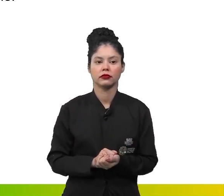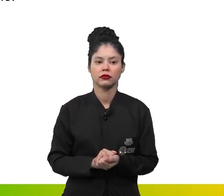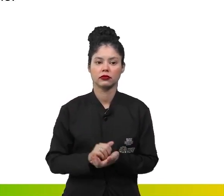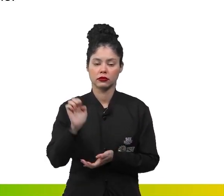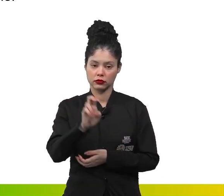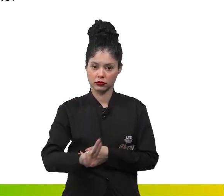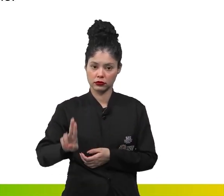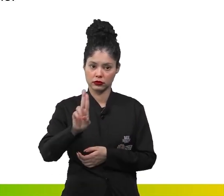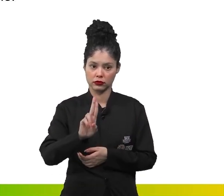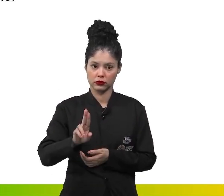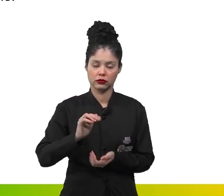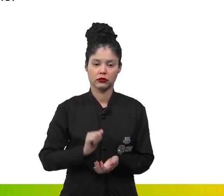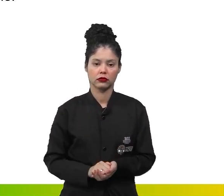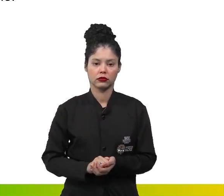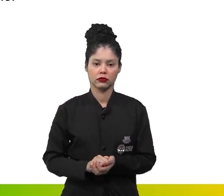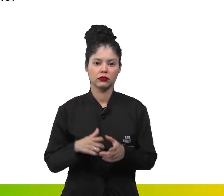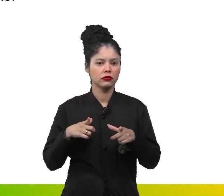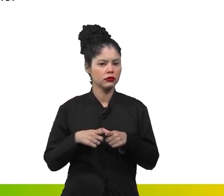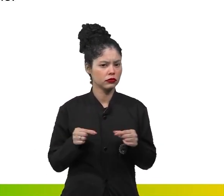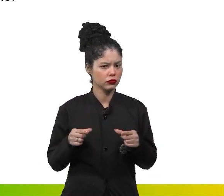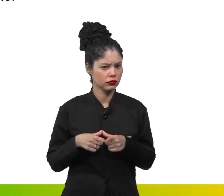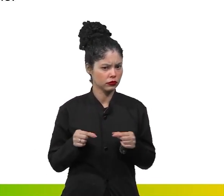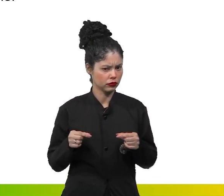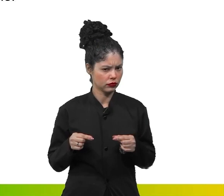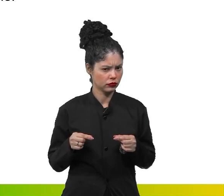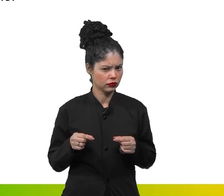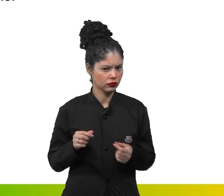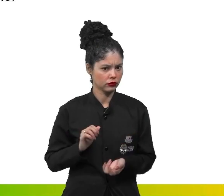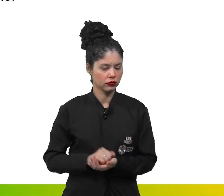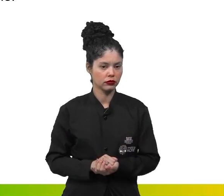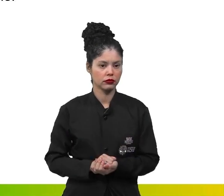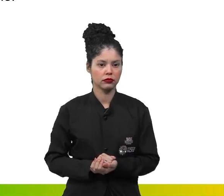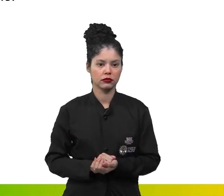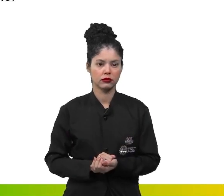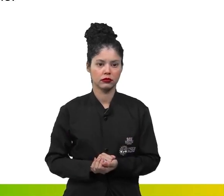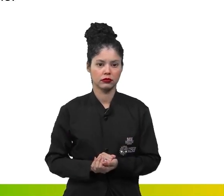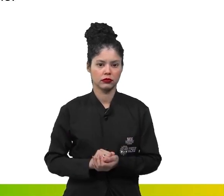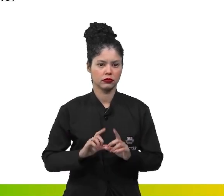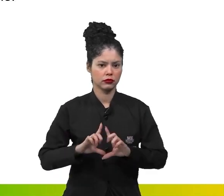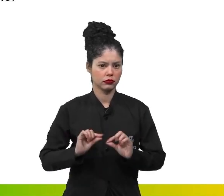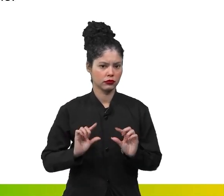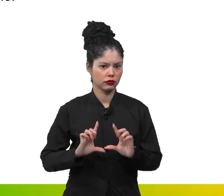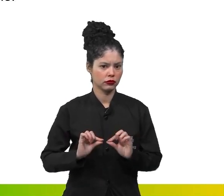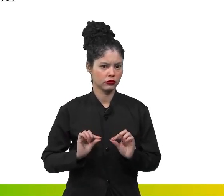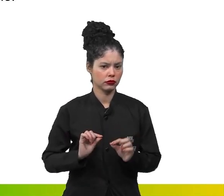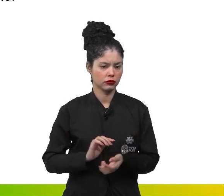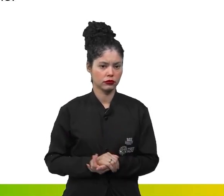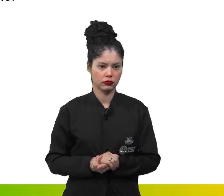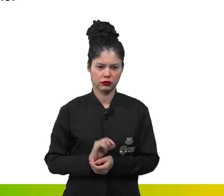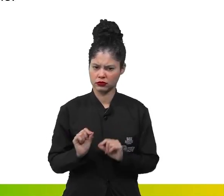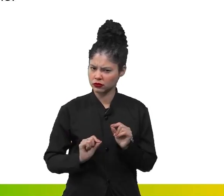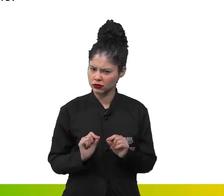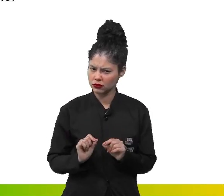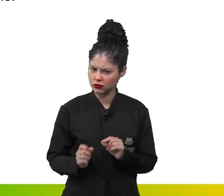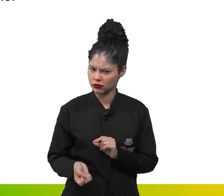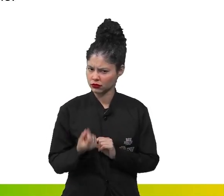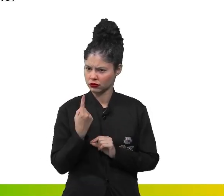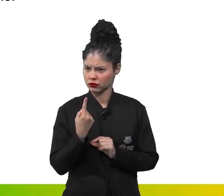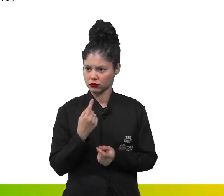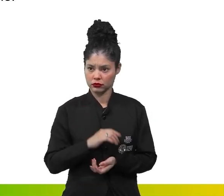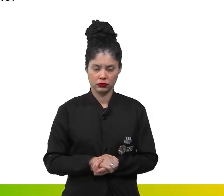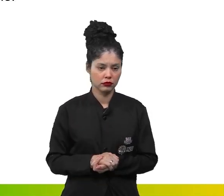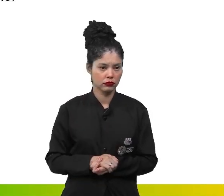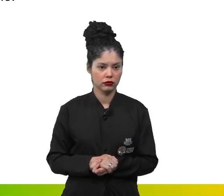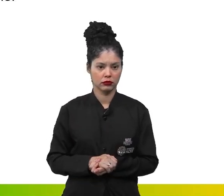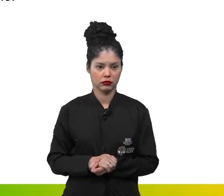tupi, europeus e japoneses? Peraí, essa daqui está inconsistente. Vamos